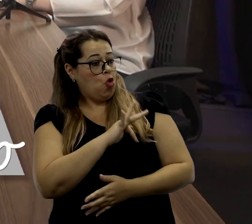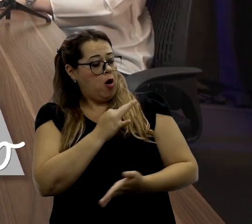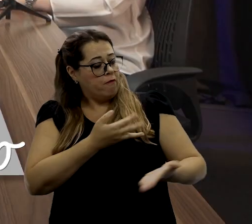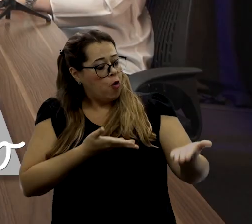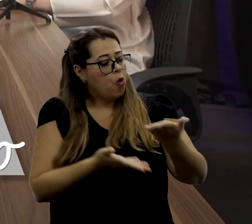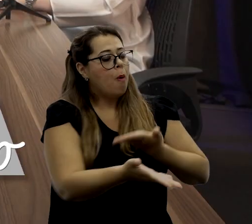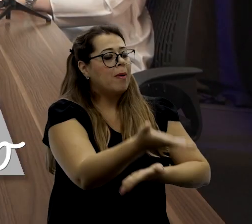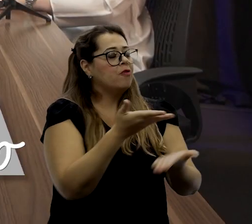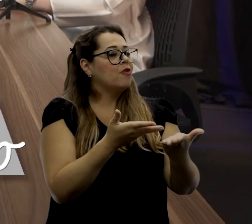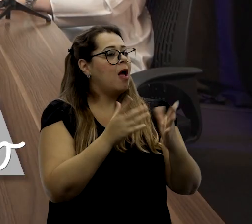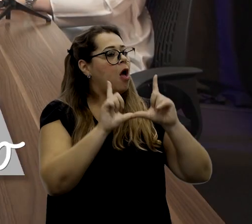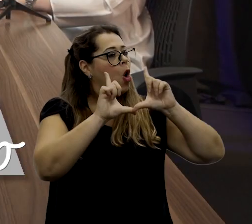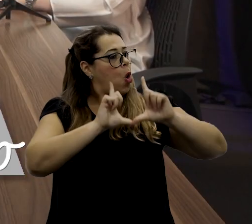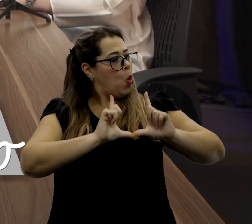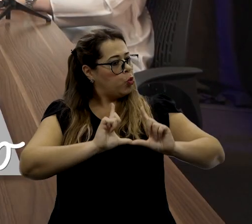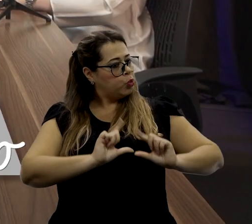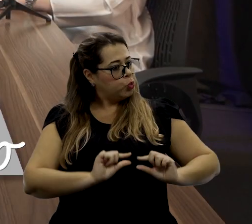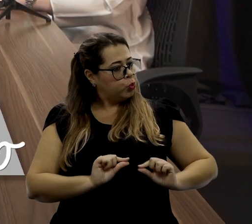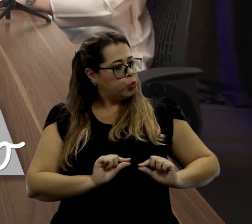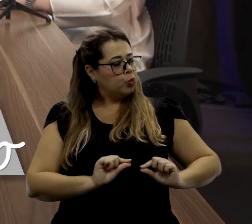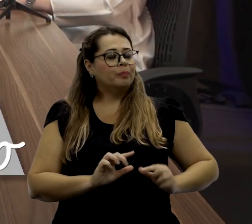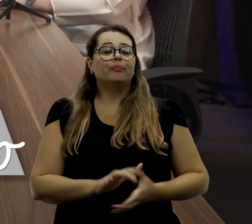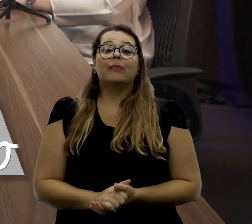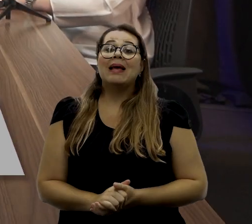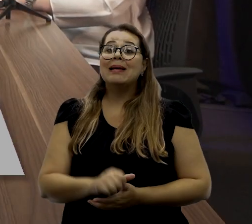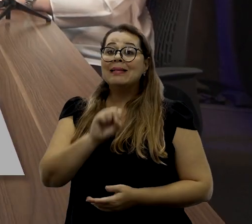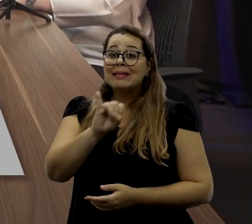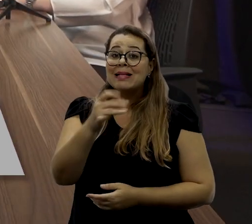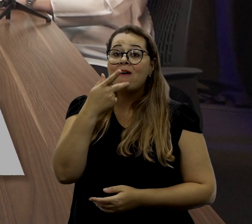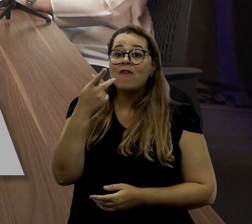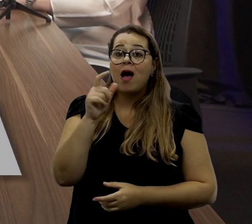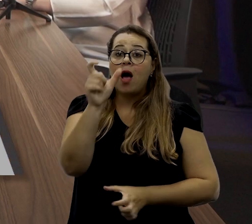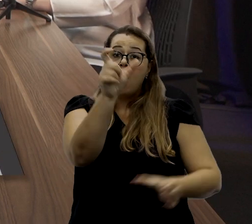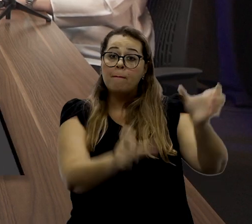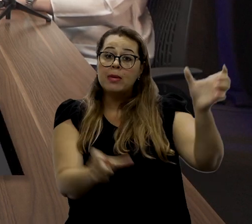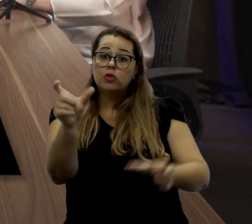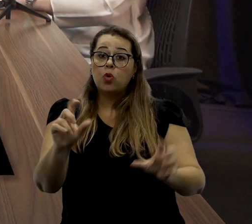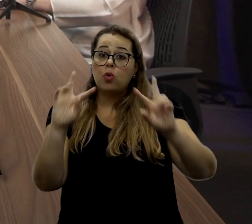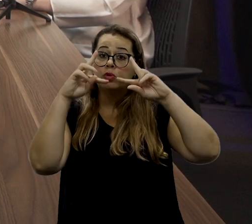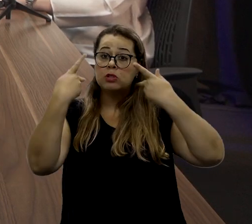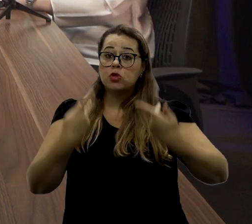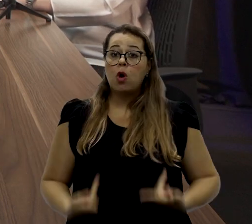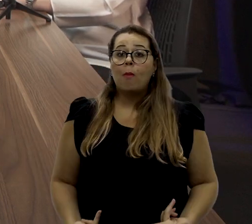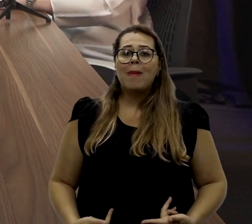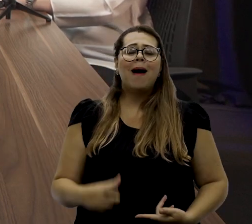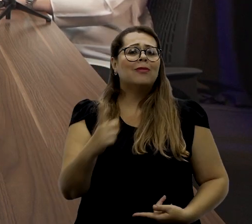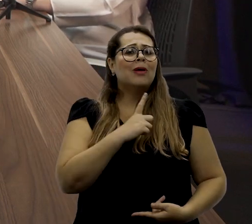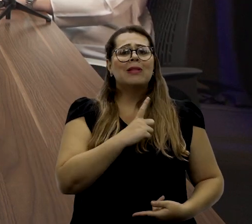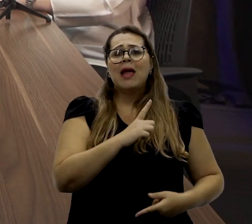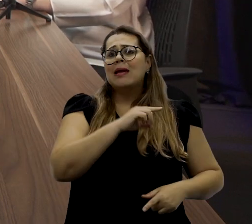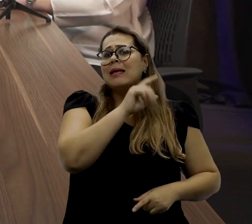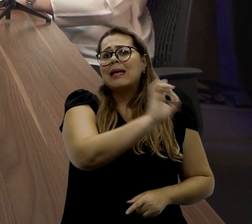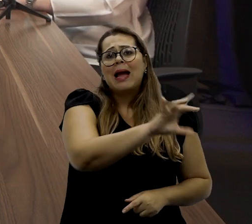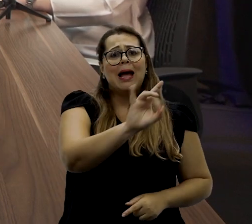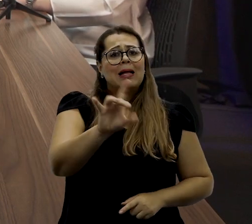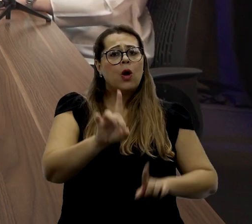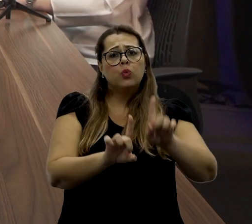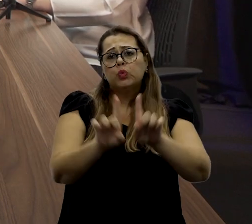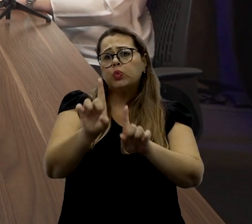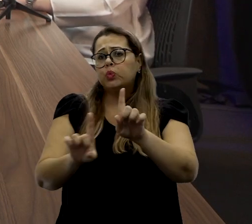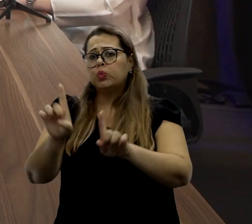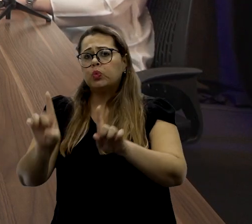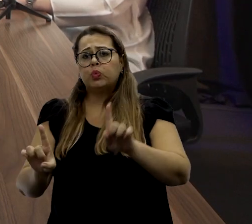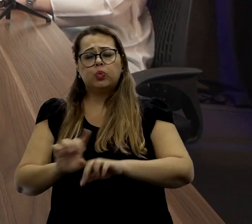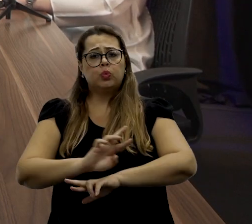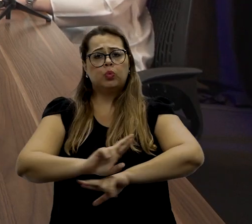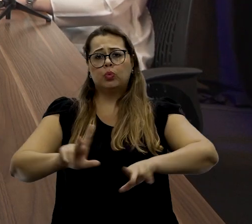cada ser humano tem uma intensidade de dor. Exemplo, eu costumo sempre dizer um exemplo meu. Eu sou careca.